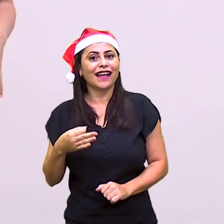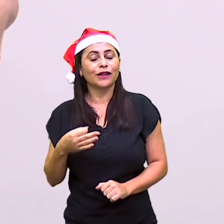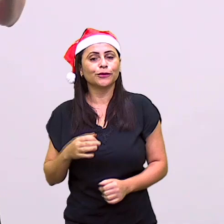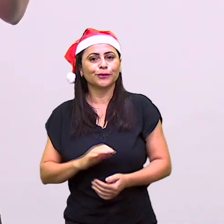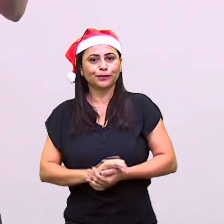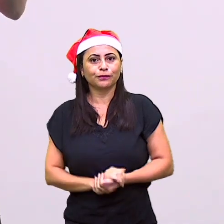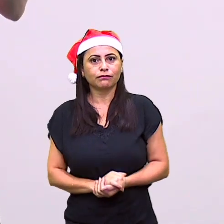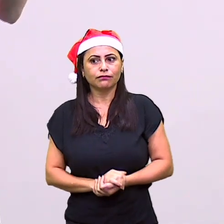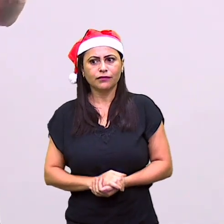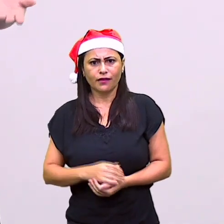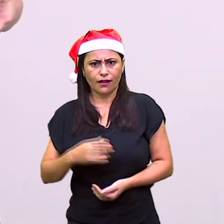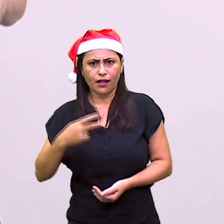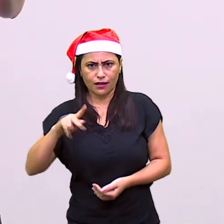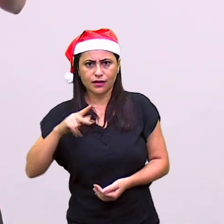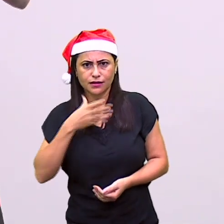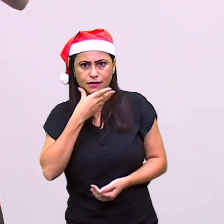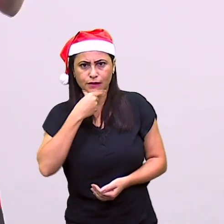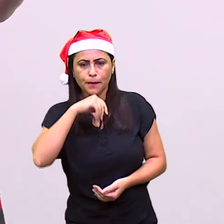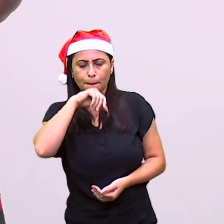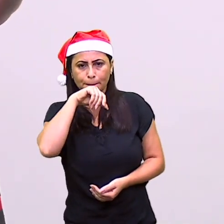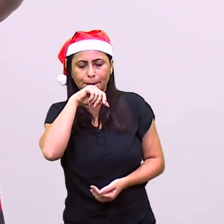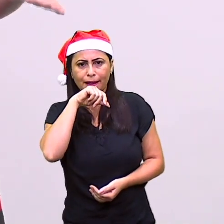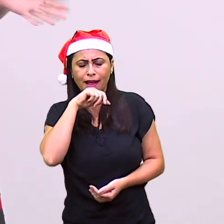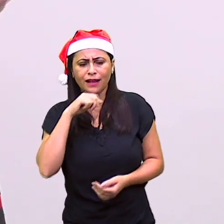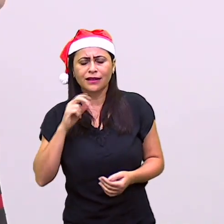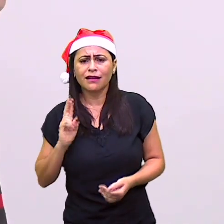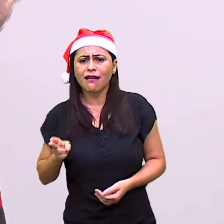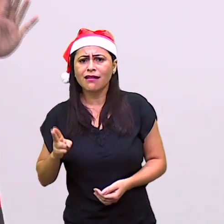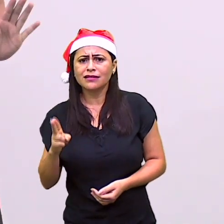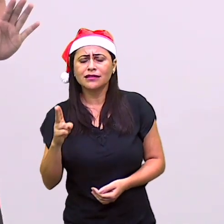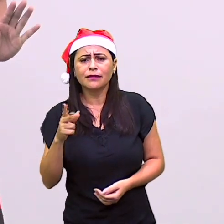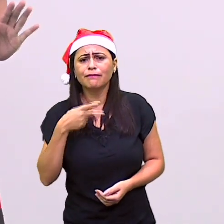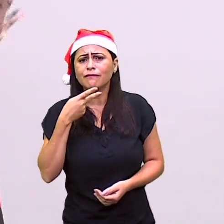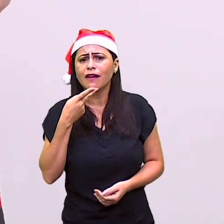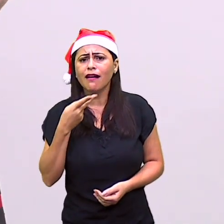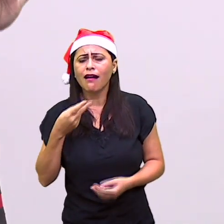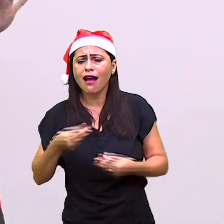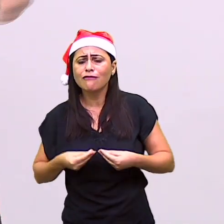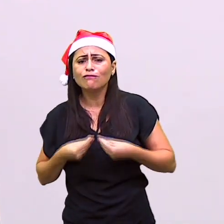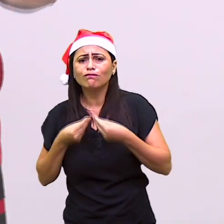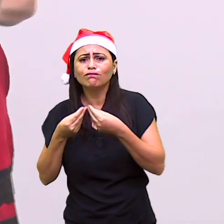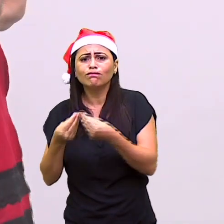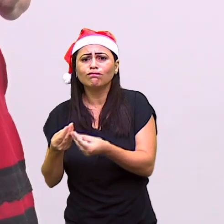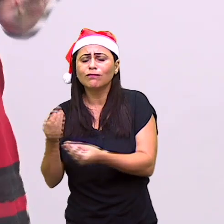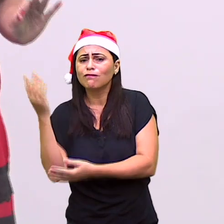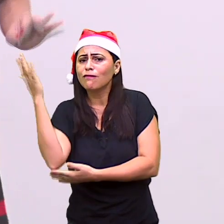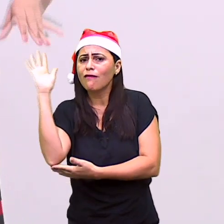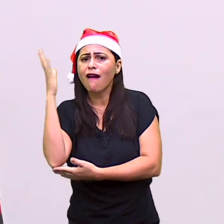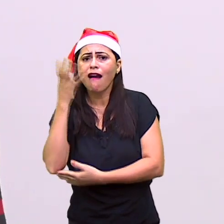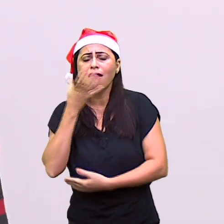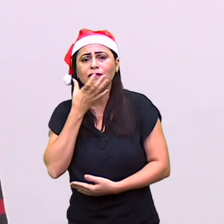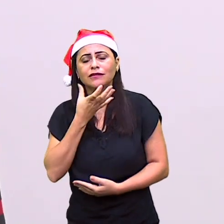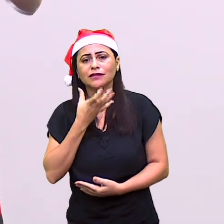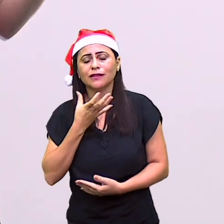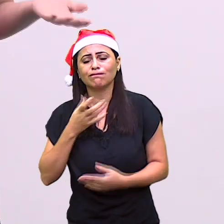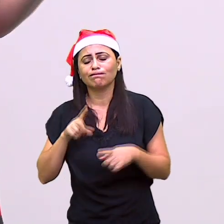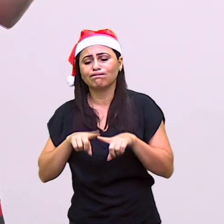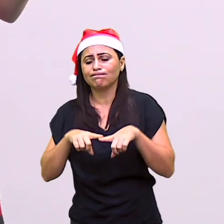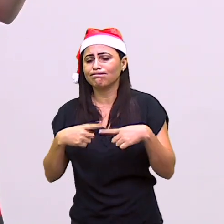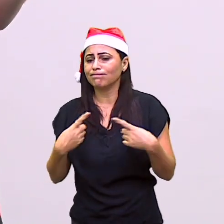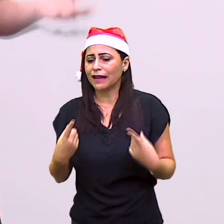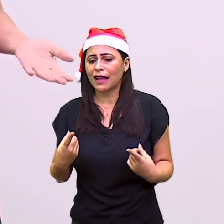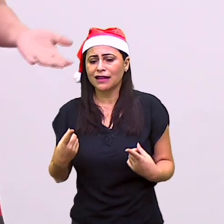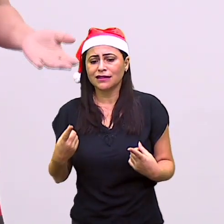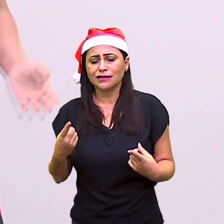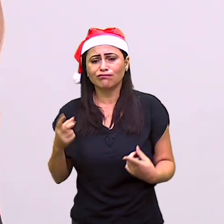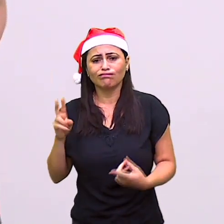anos, prometia que ia dar uma árvore de Natal para Beto. Porém, todos os anos, acontecia